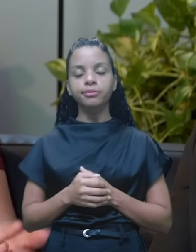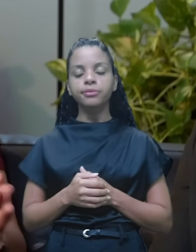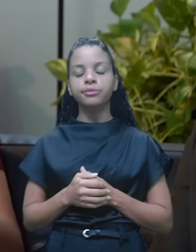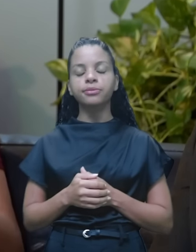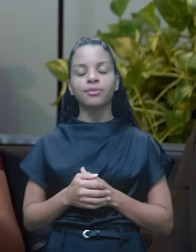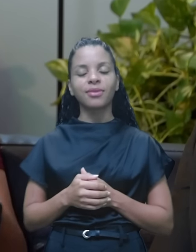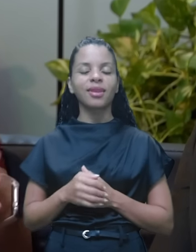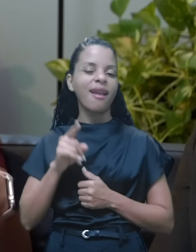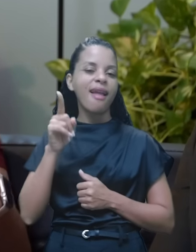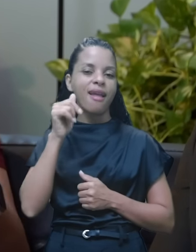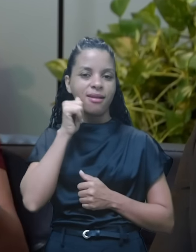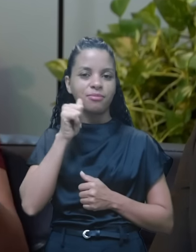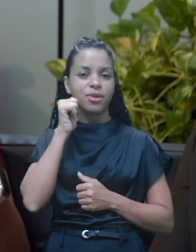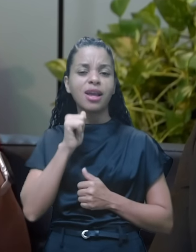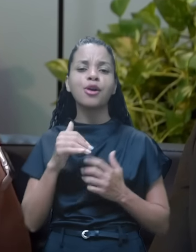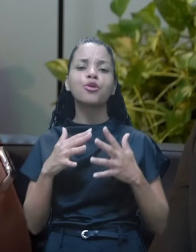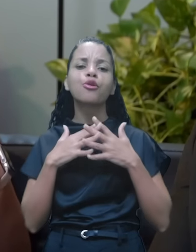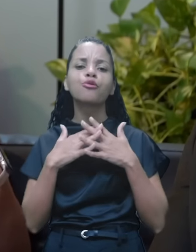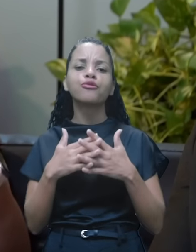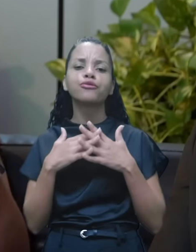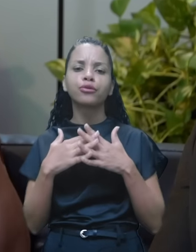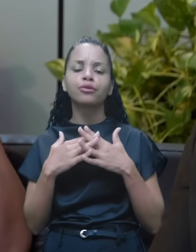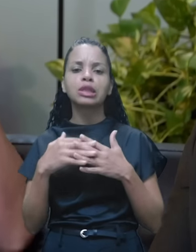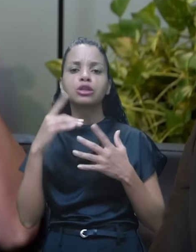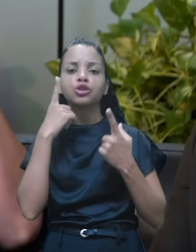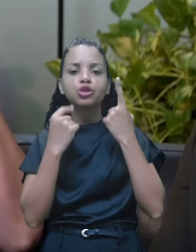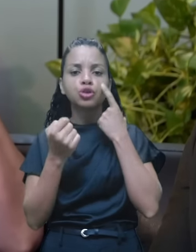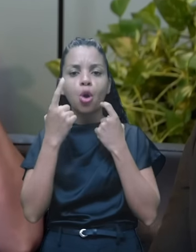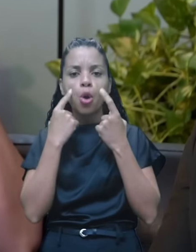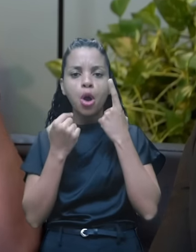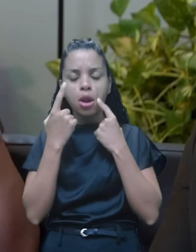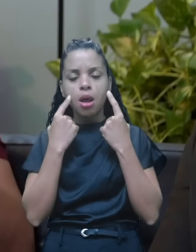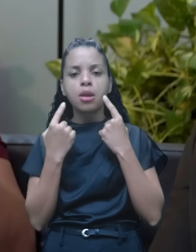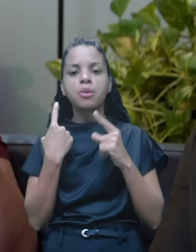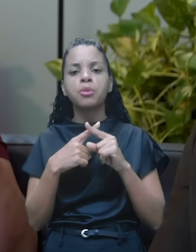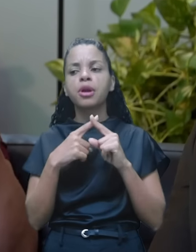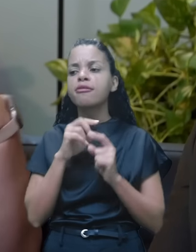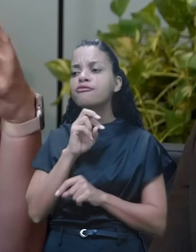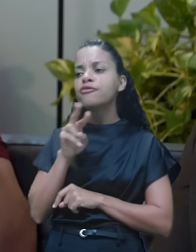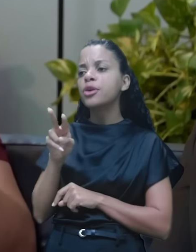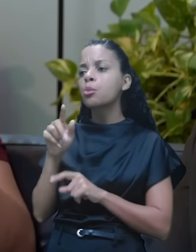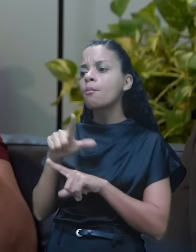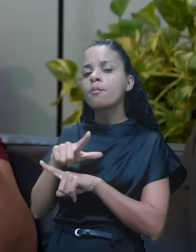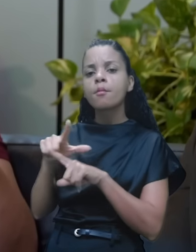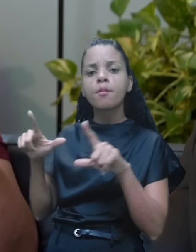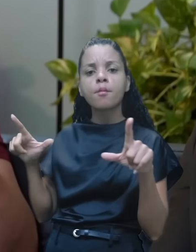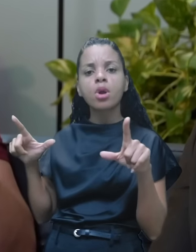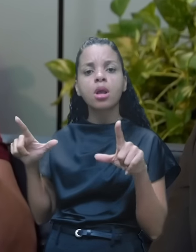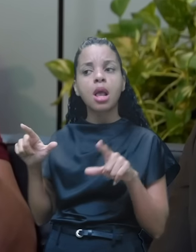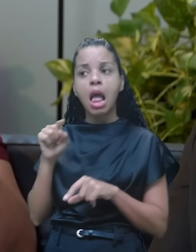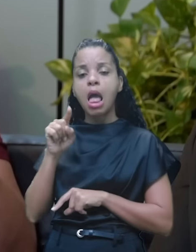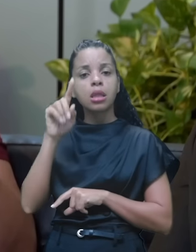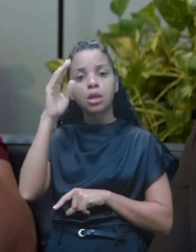Maria estava confusa também, chorando muito, e quando ela vê o túmulo vazio, ela não entende que Jesus